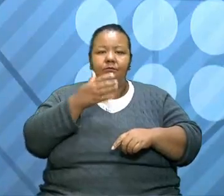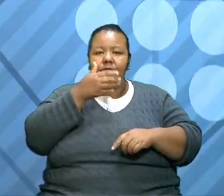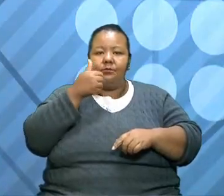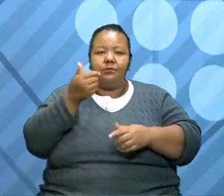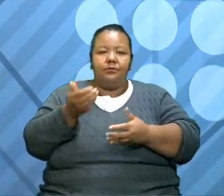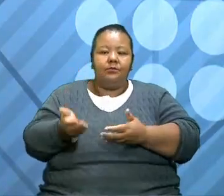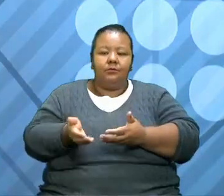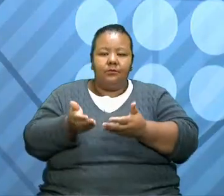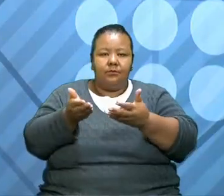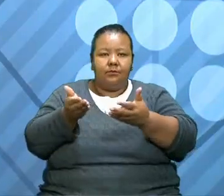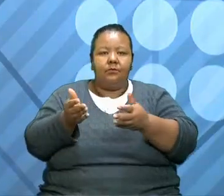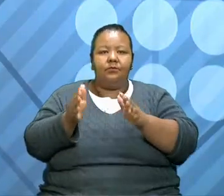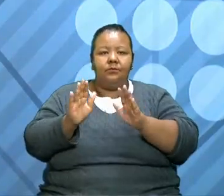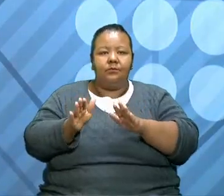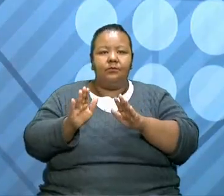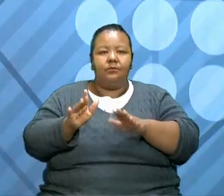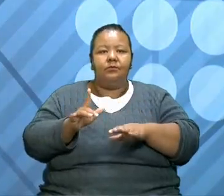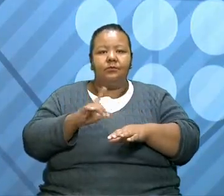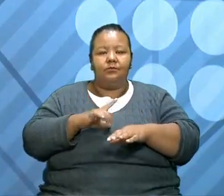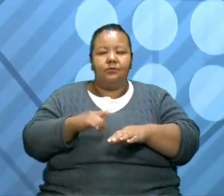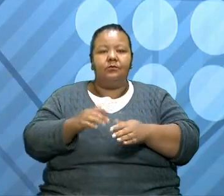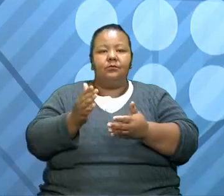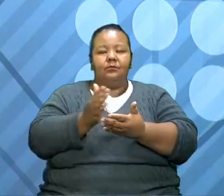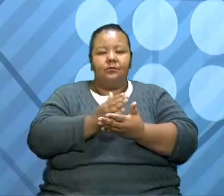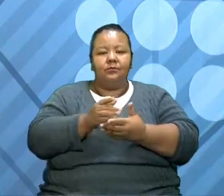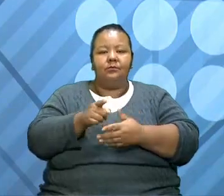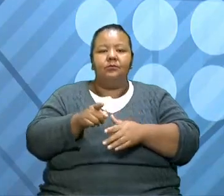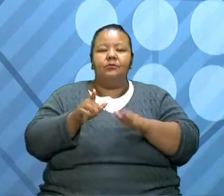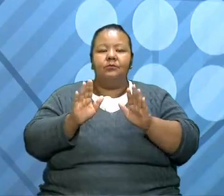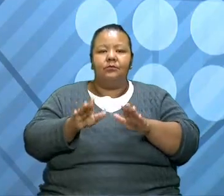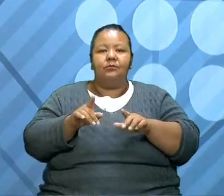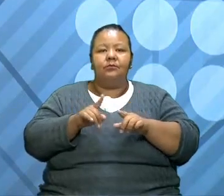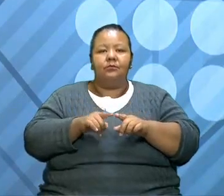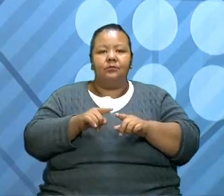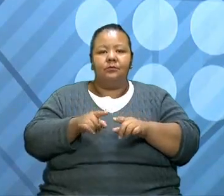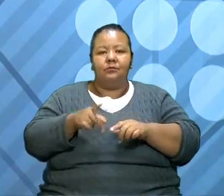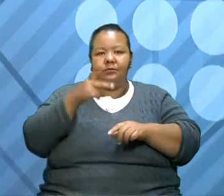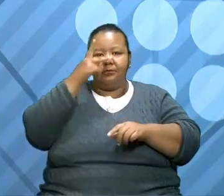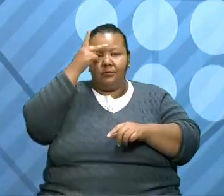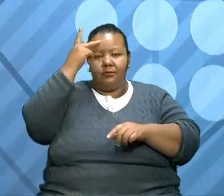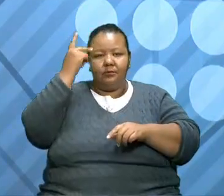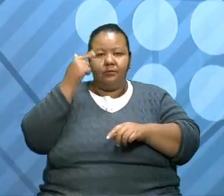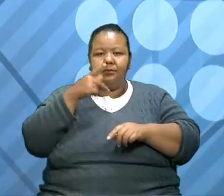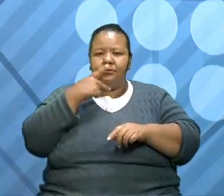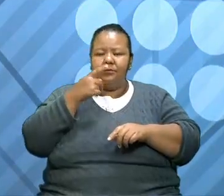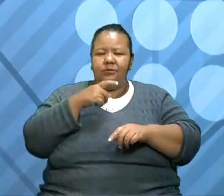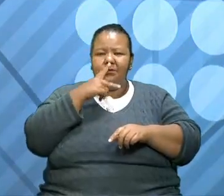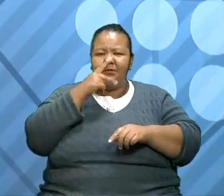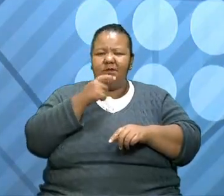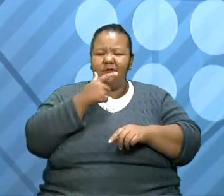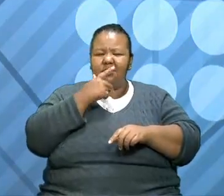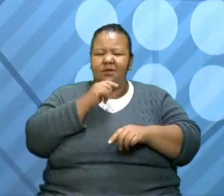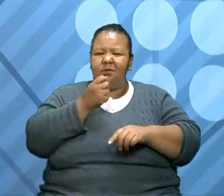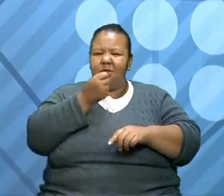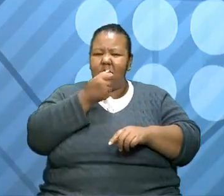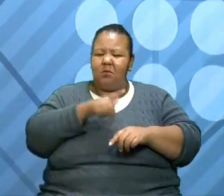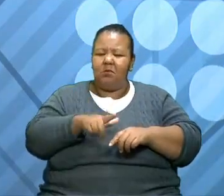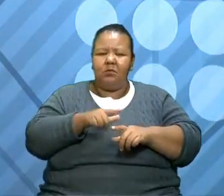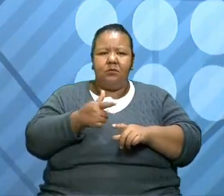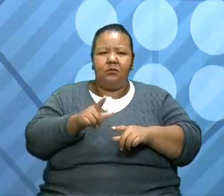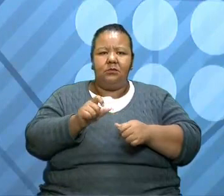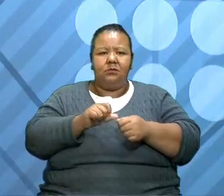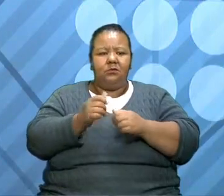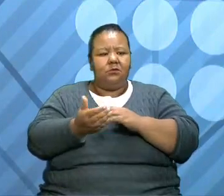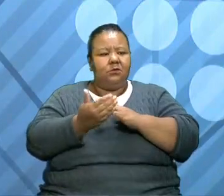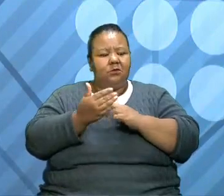possível. Eu já fui atendido, eu tenho certeza que em algum momento você também já foi atendido, que as pessoas são até ríspicas, não solucionam o seu problema, você já fica